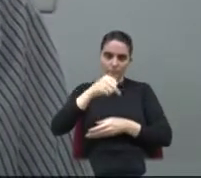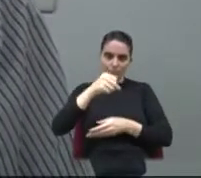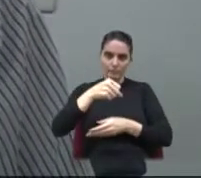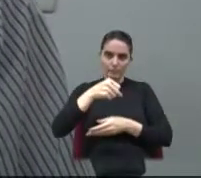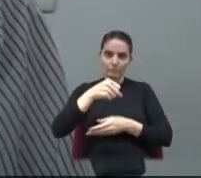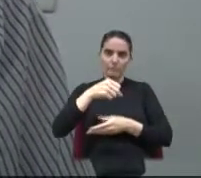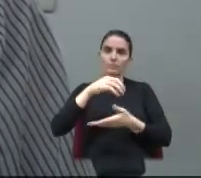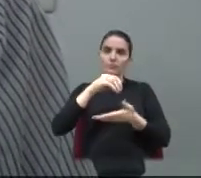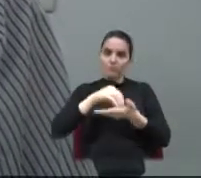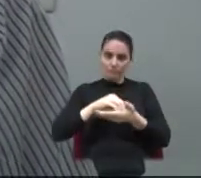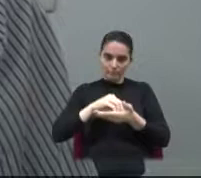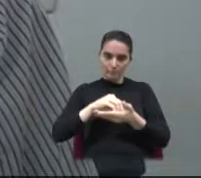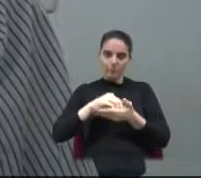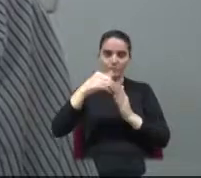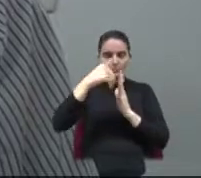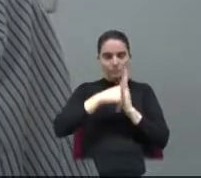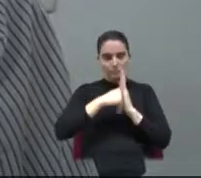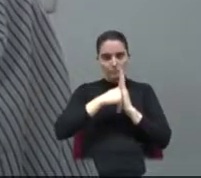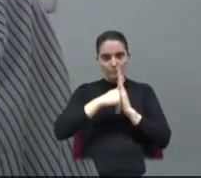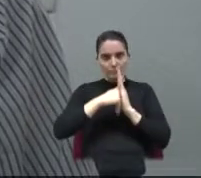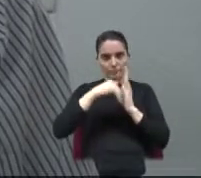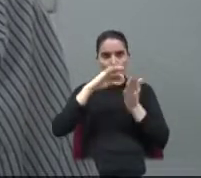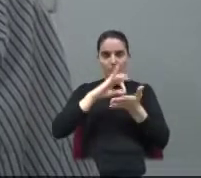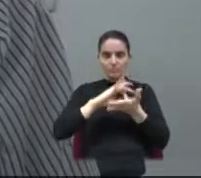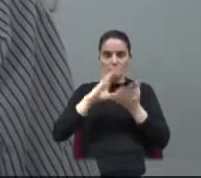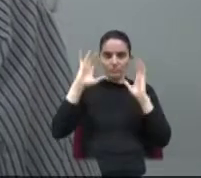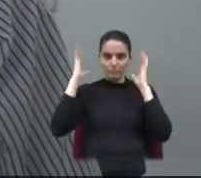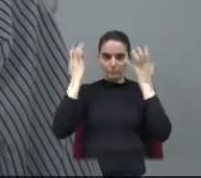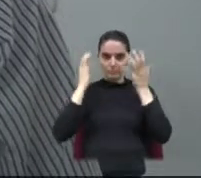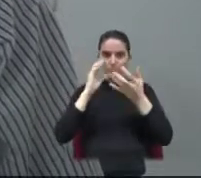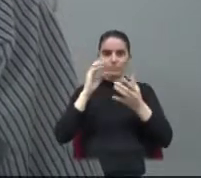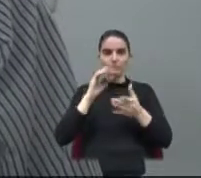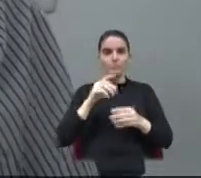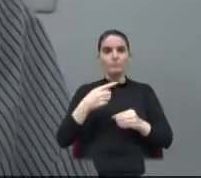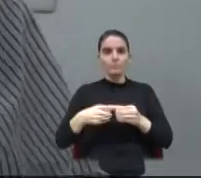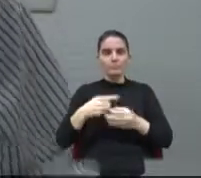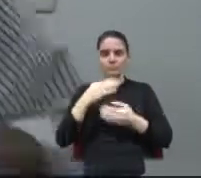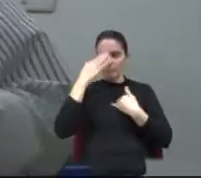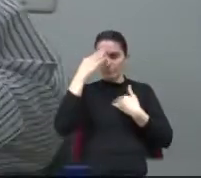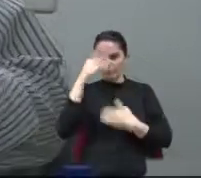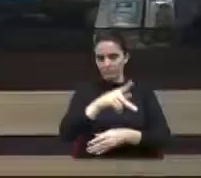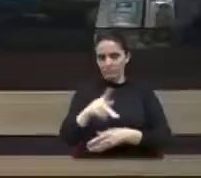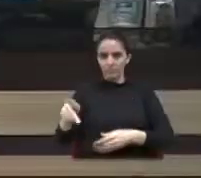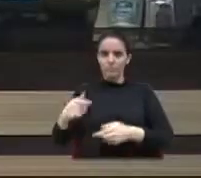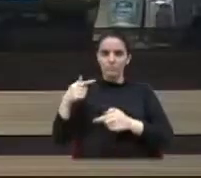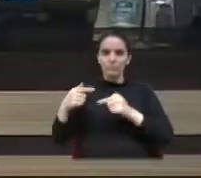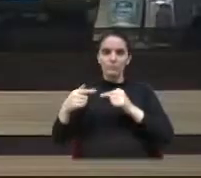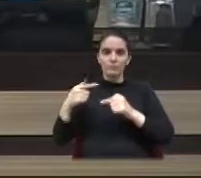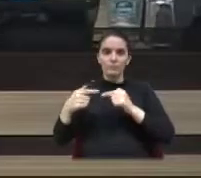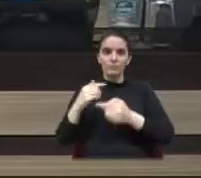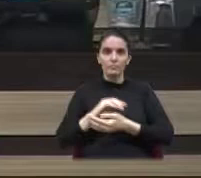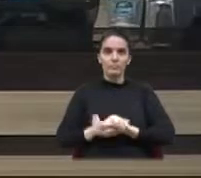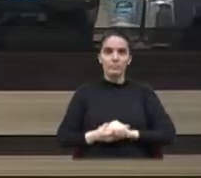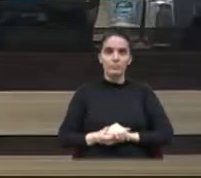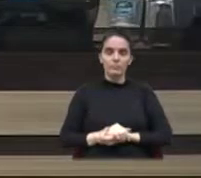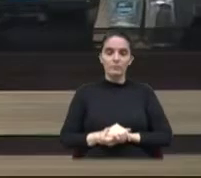colocar, inserir ela no calendário do município. Muito obrigado, senhor presidente. Continua em discussão. Não havendo o